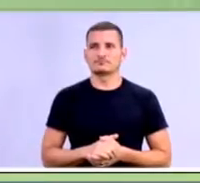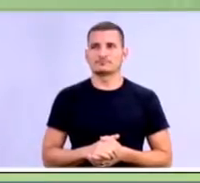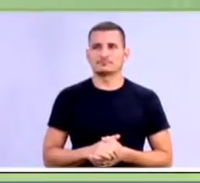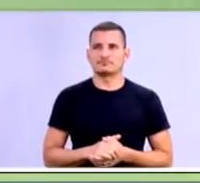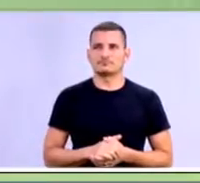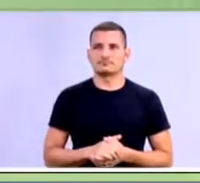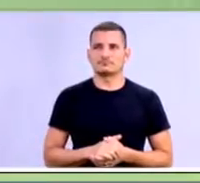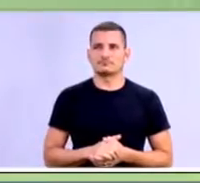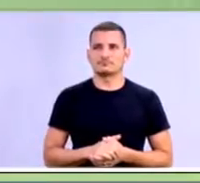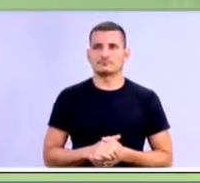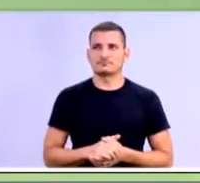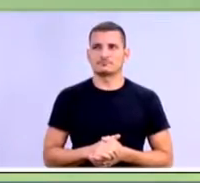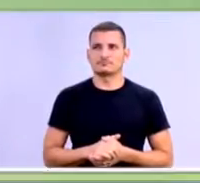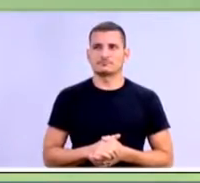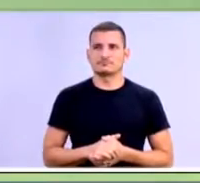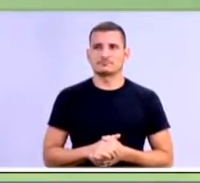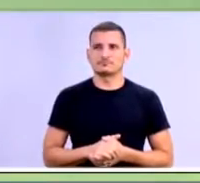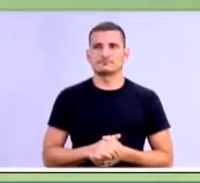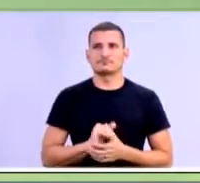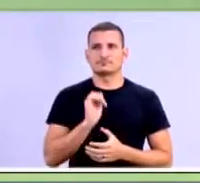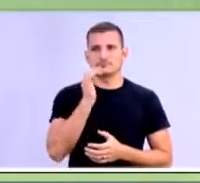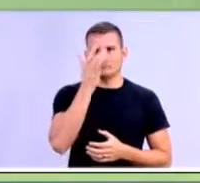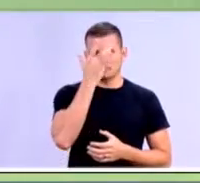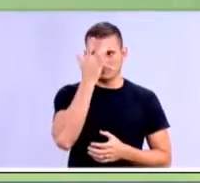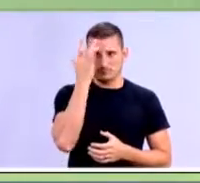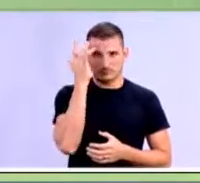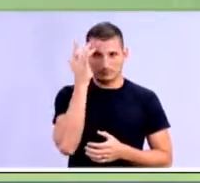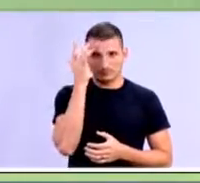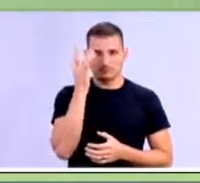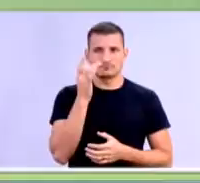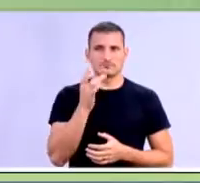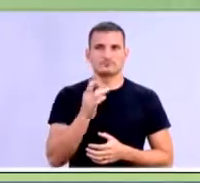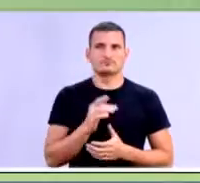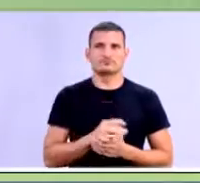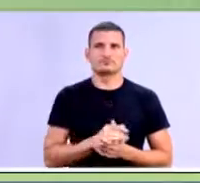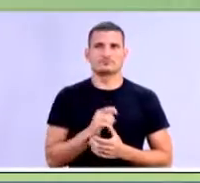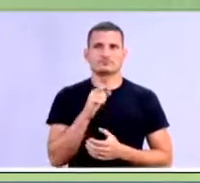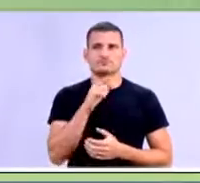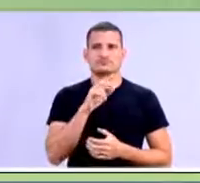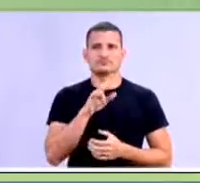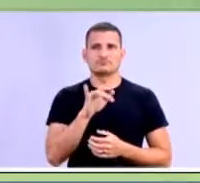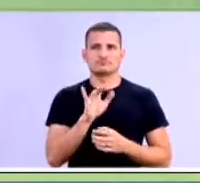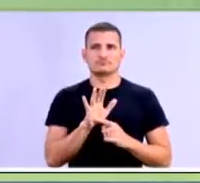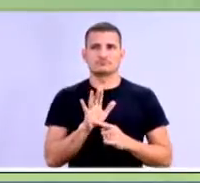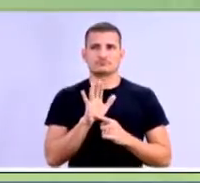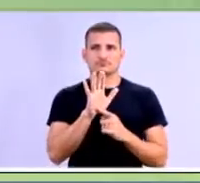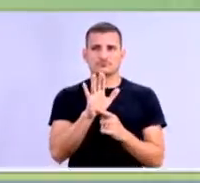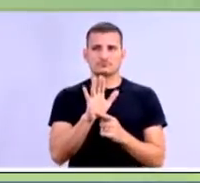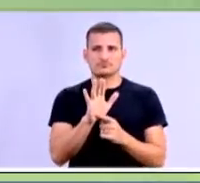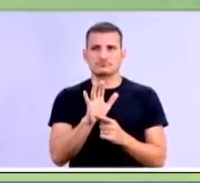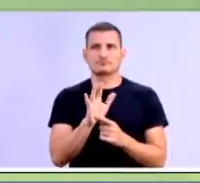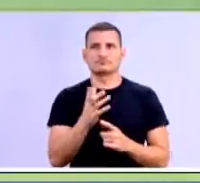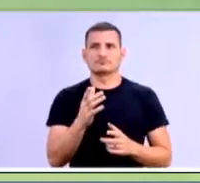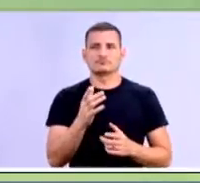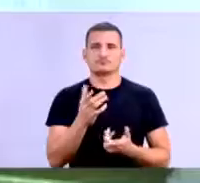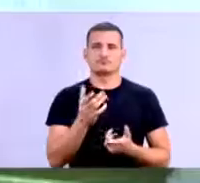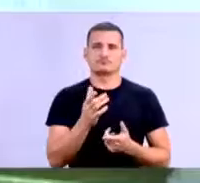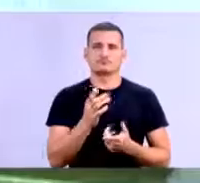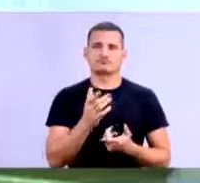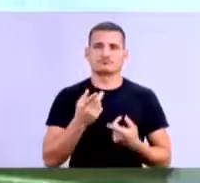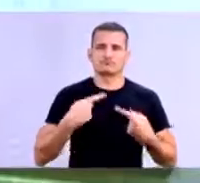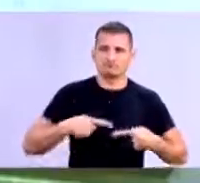características de um determinado objeto, pessoa, ela então vai te apresentar as características